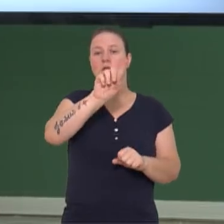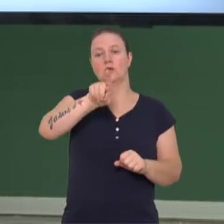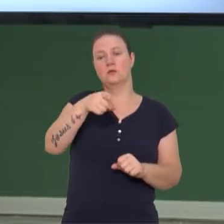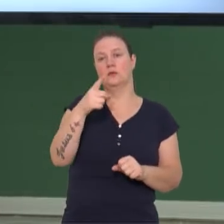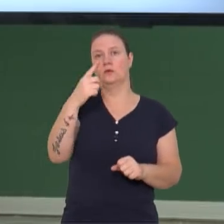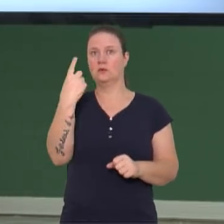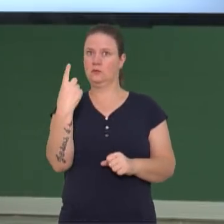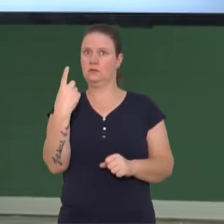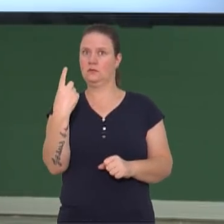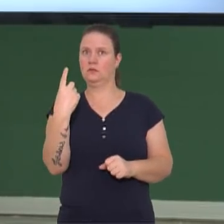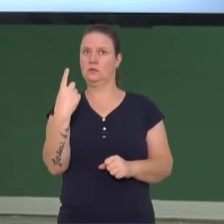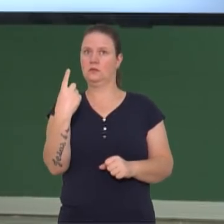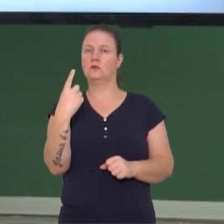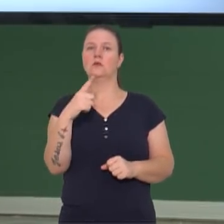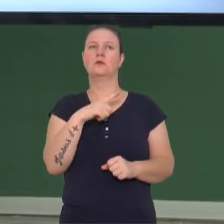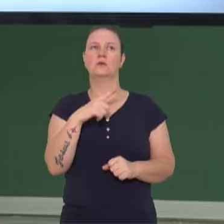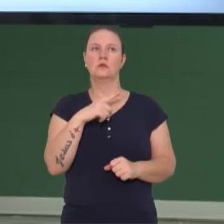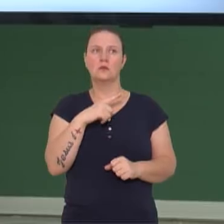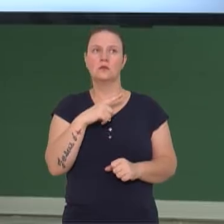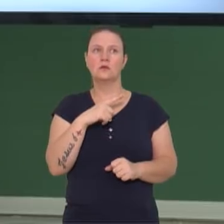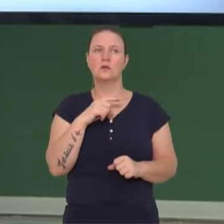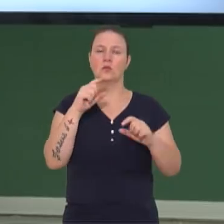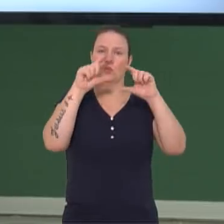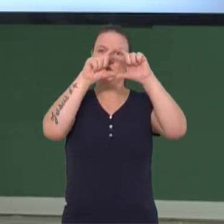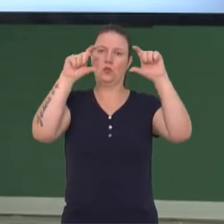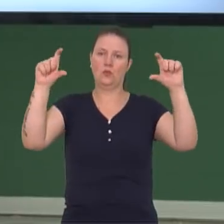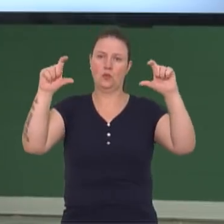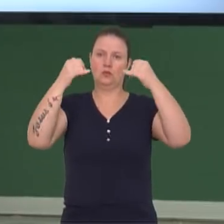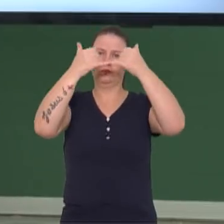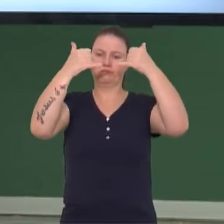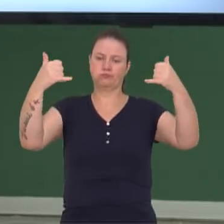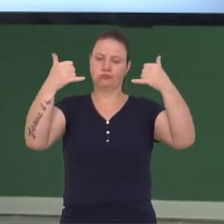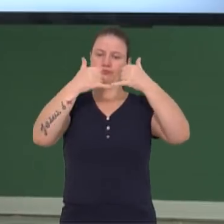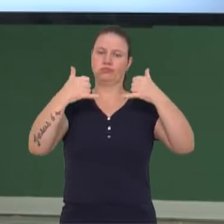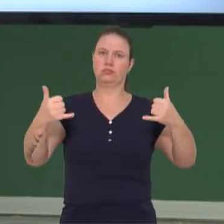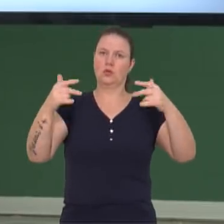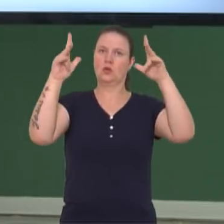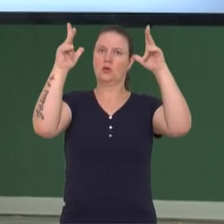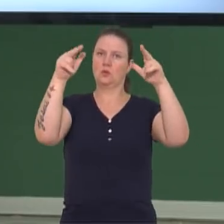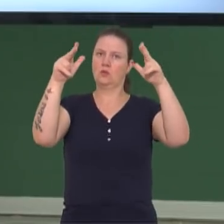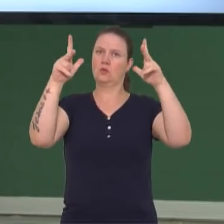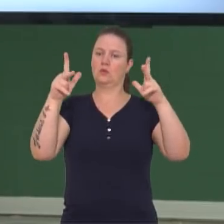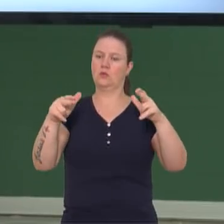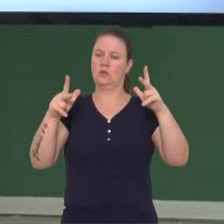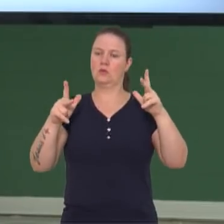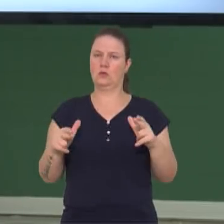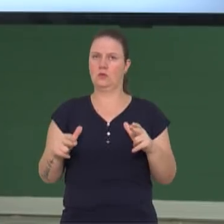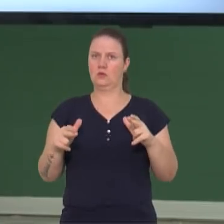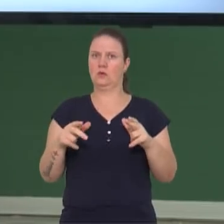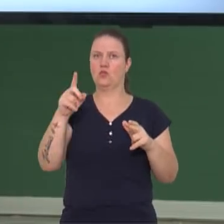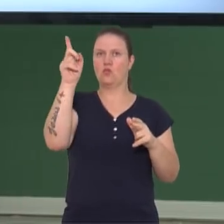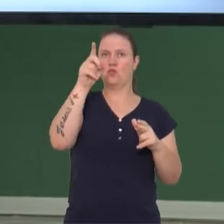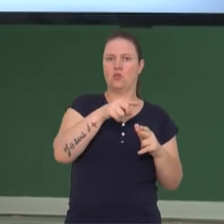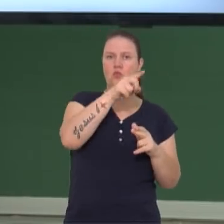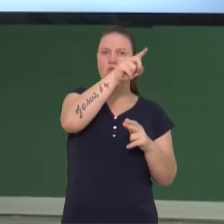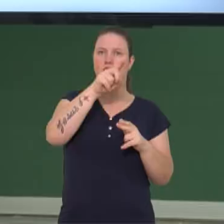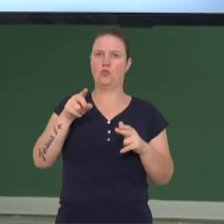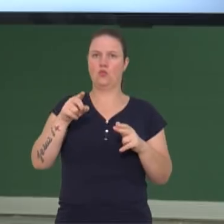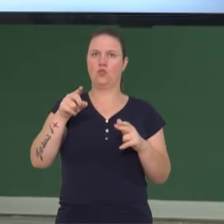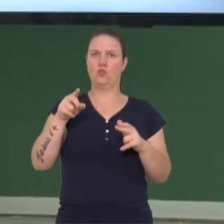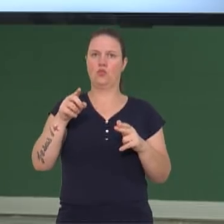5,1, então esta tem que dar 5,1, esta também, essa e as